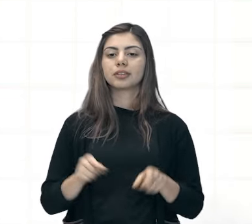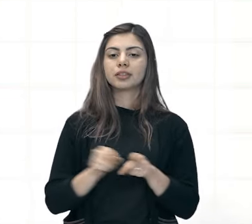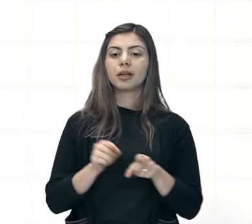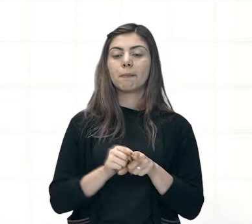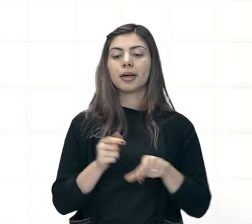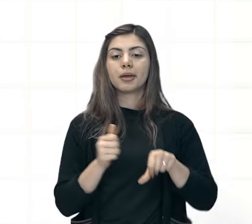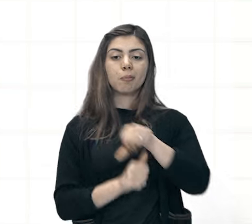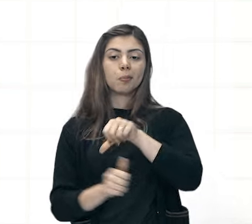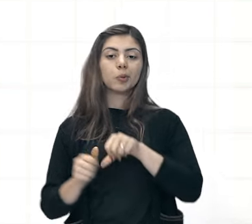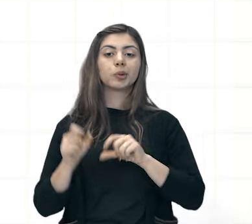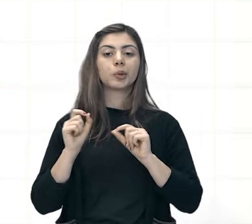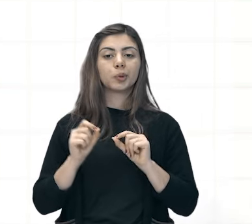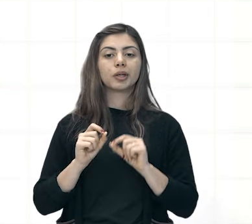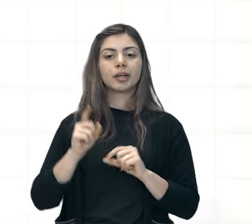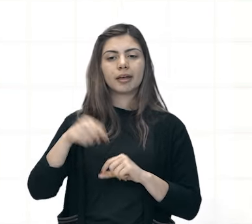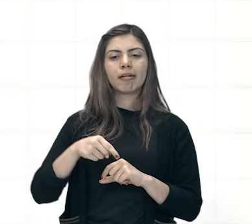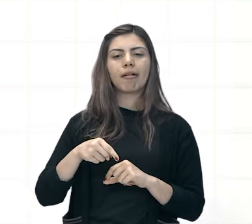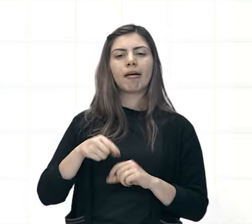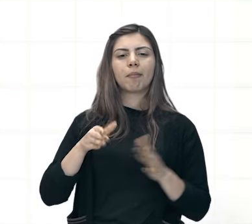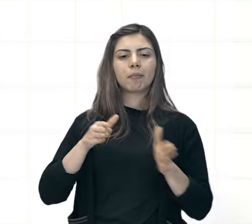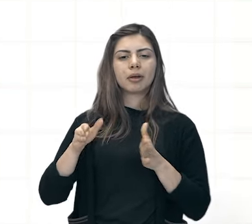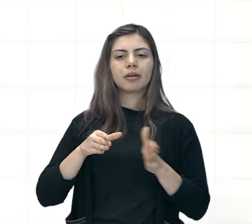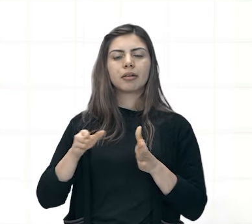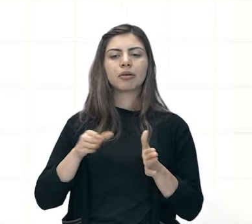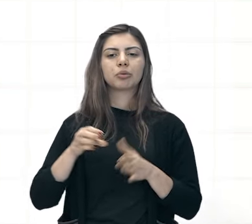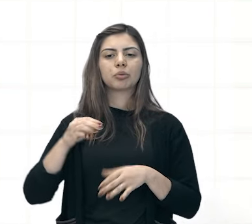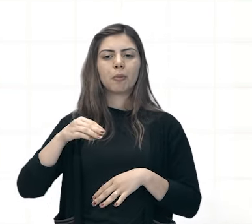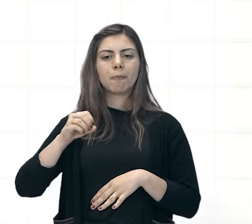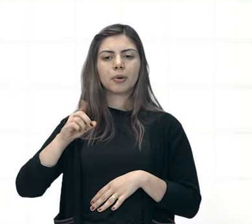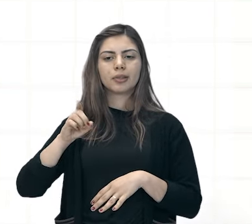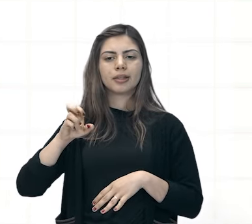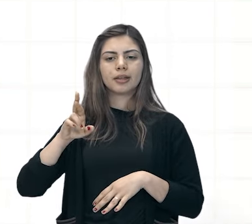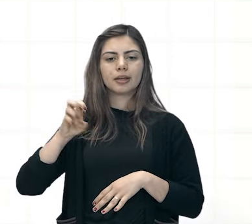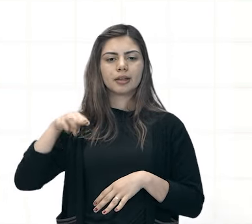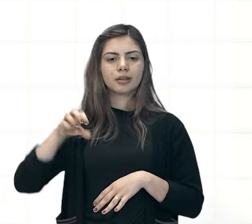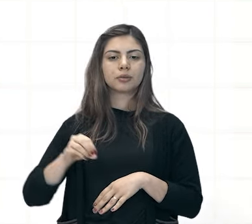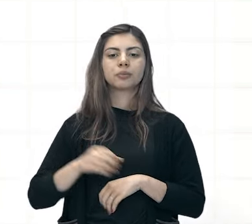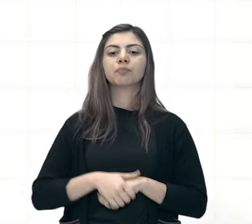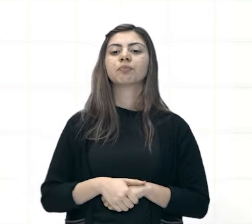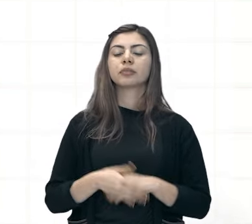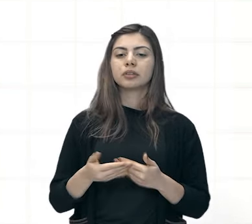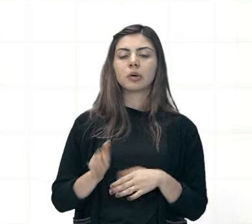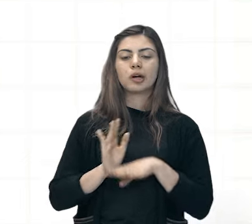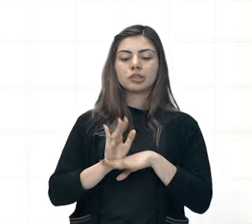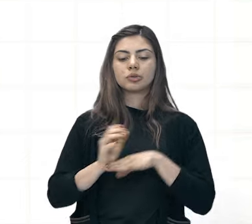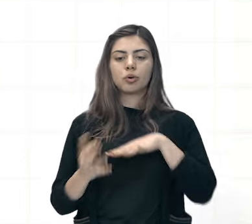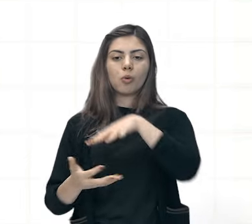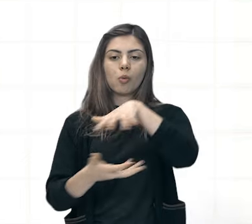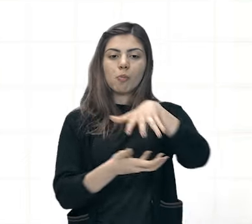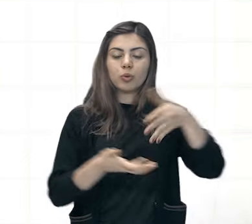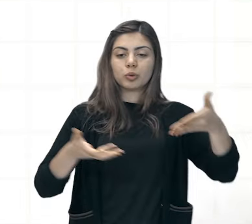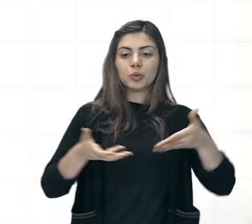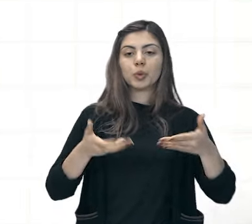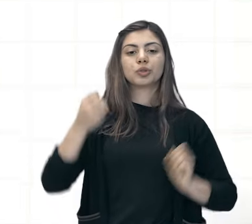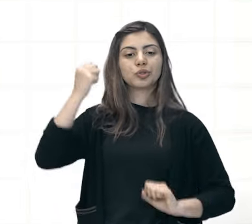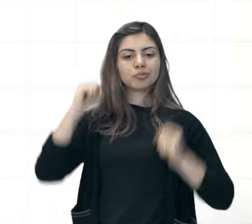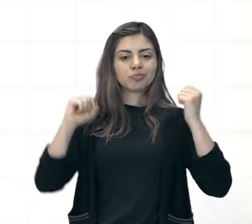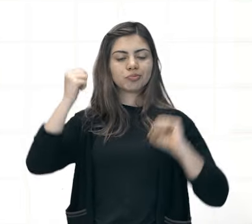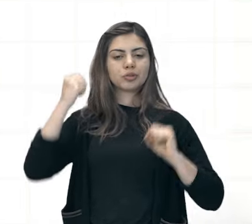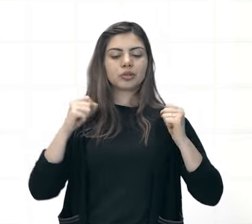era moderna e estabeleceu as bases para o mundo industrializado em que vivemos hoje, certo?